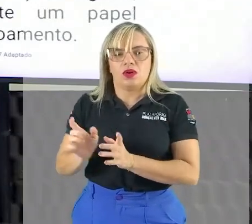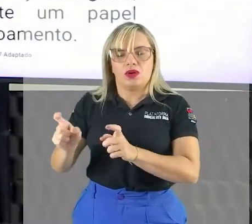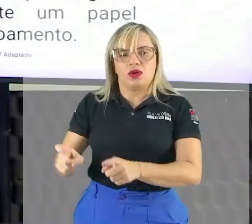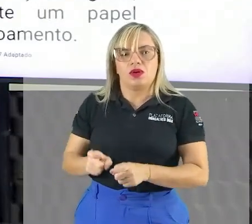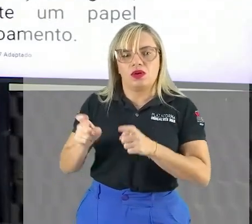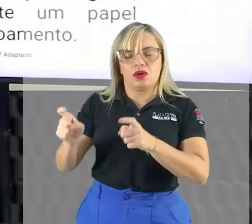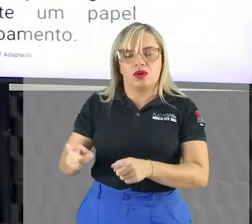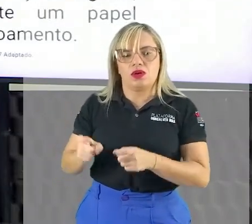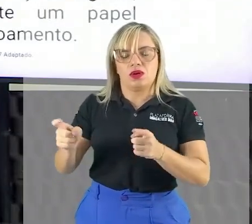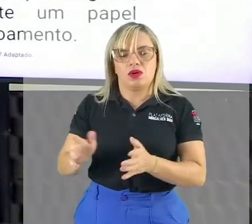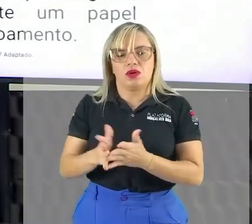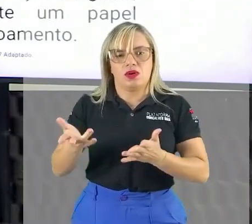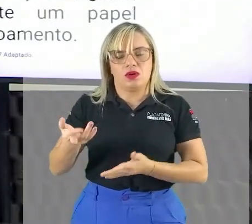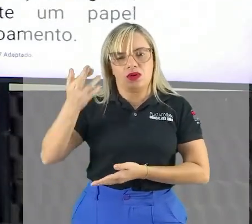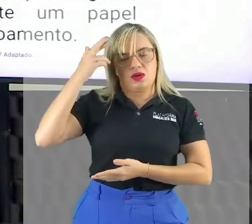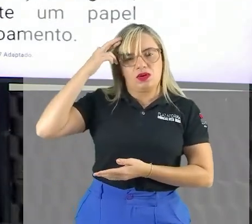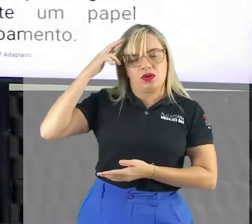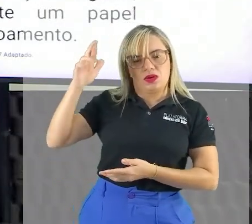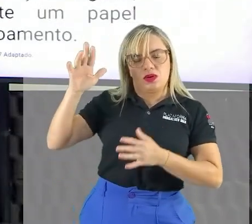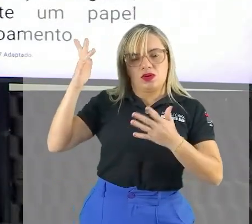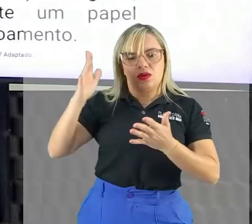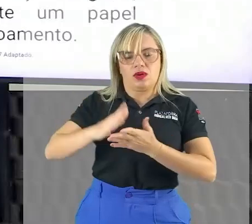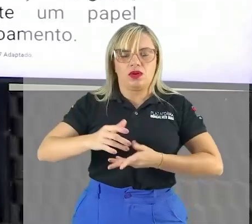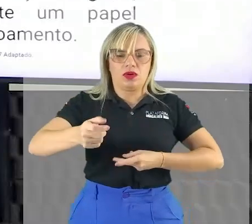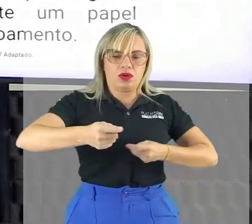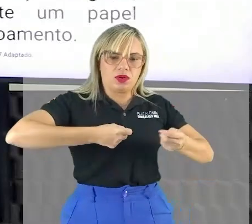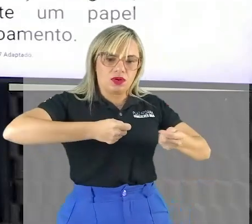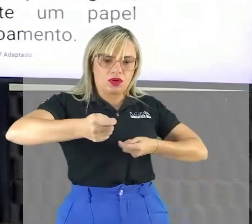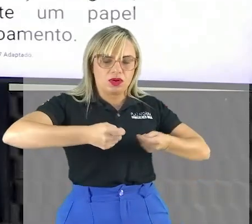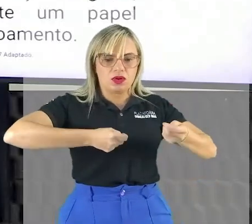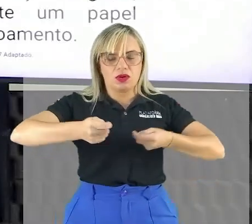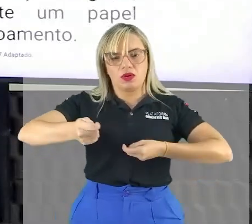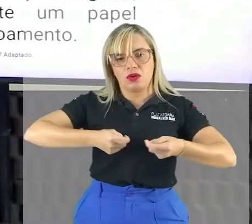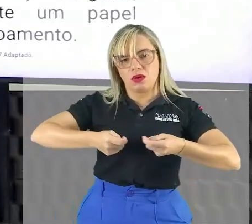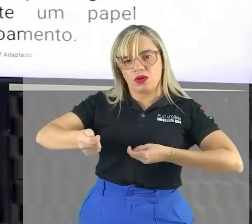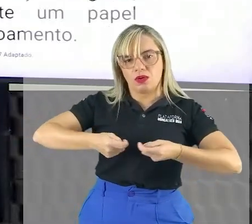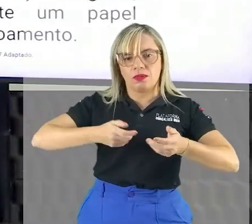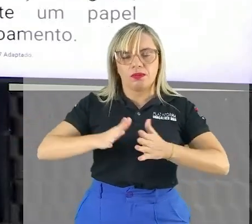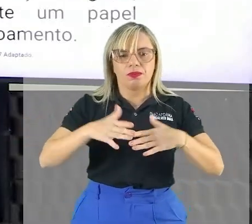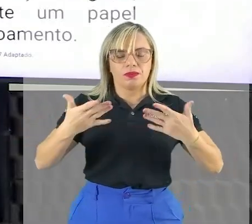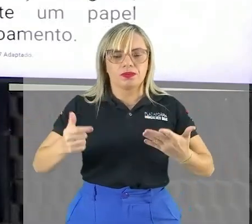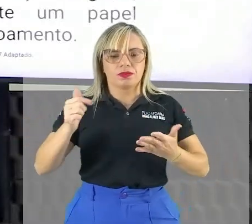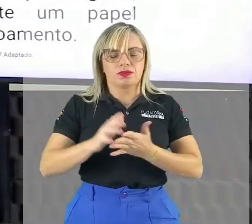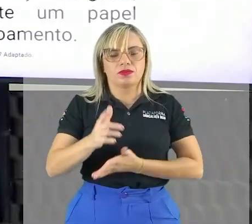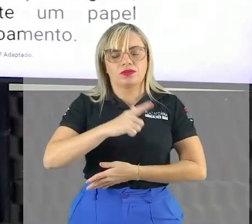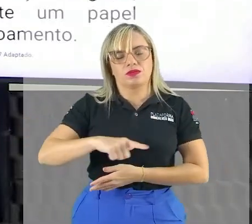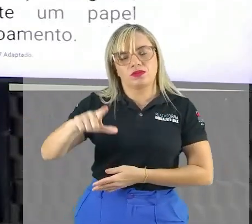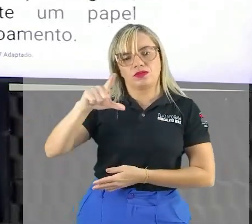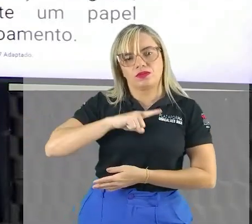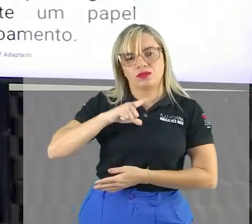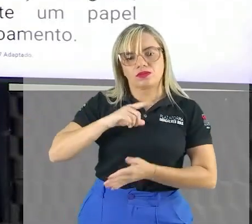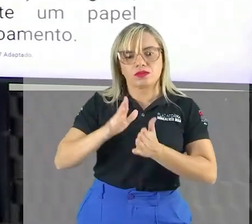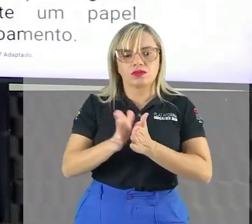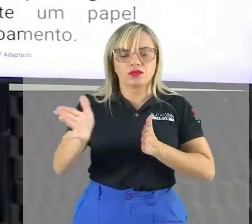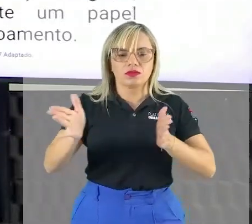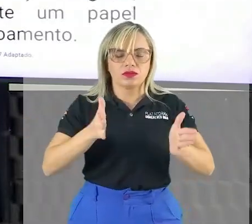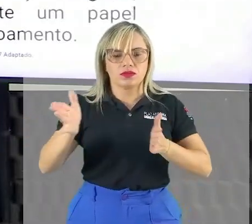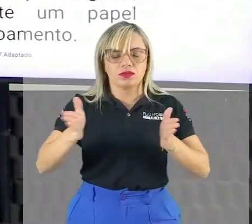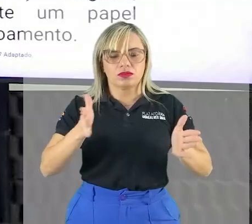figura do senhor feudal, aquele que controla o feudo. Então olha só, nós temos dentro desse período